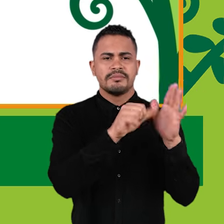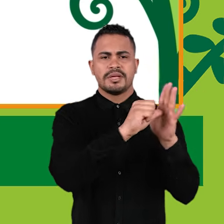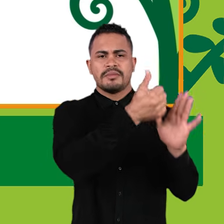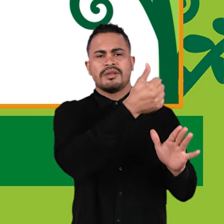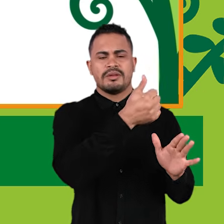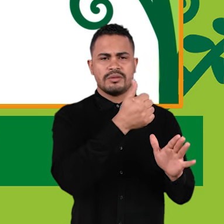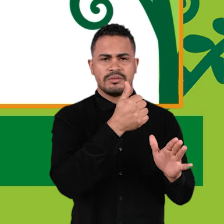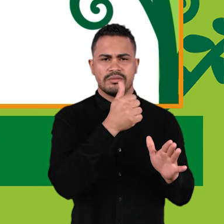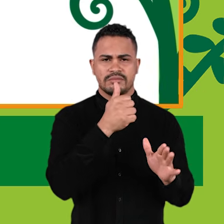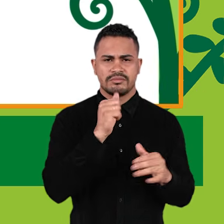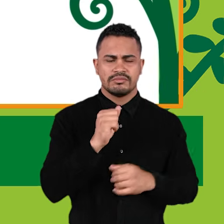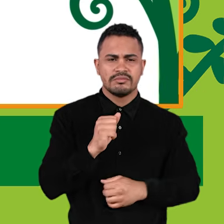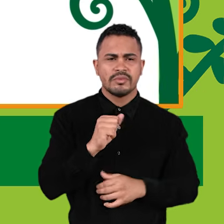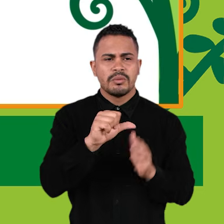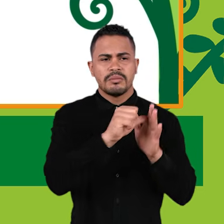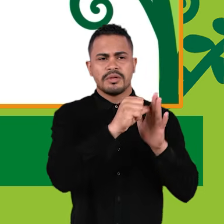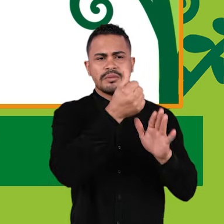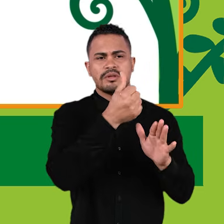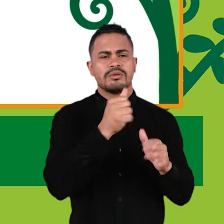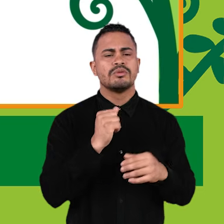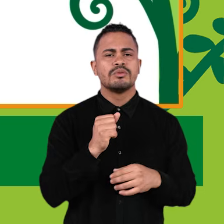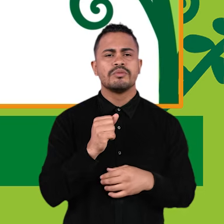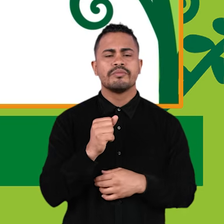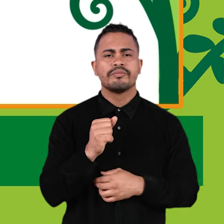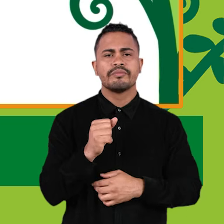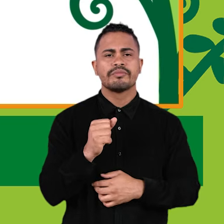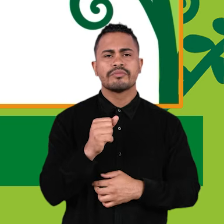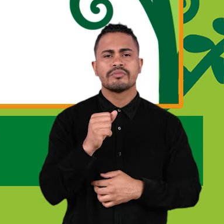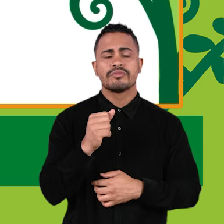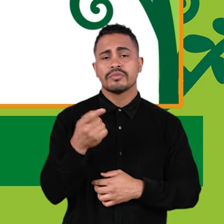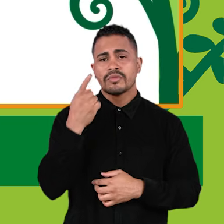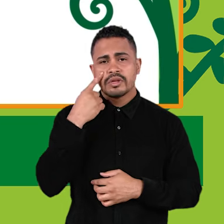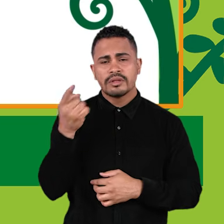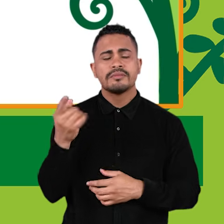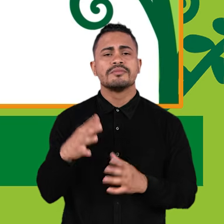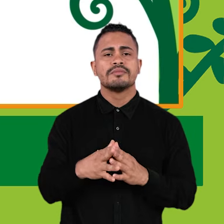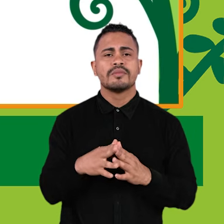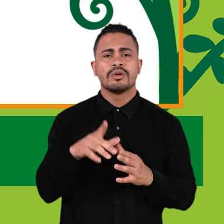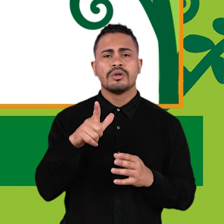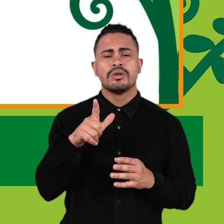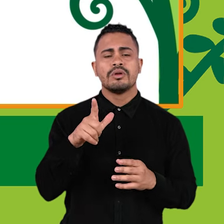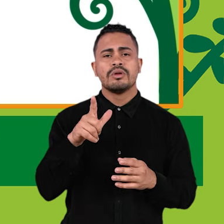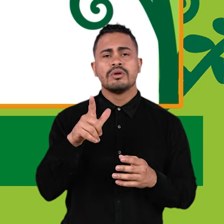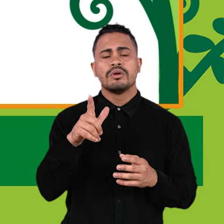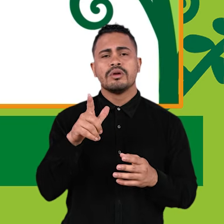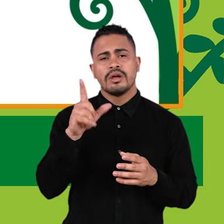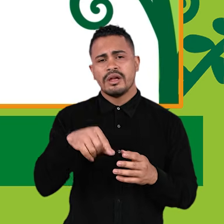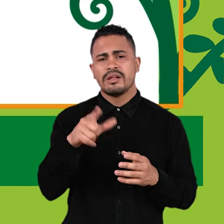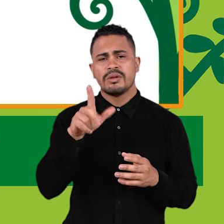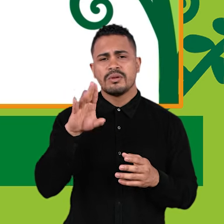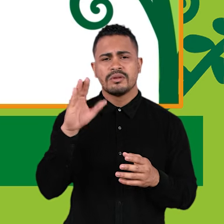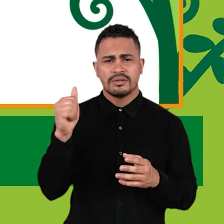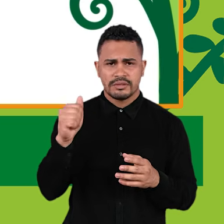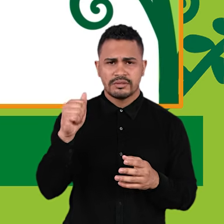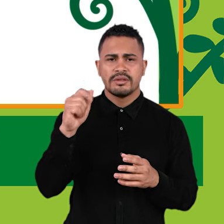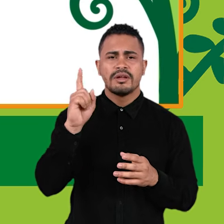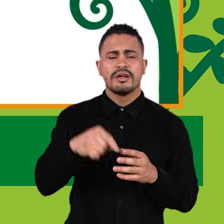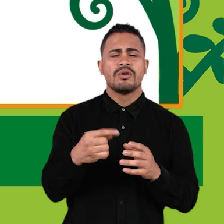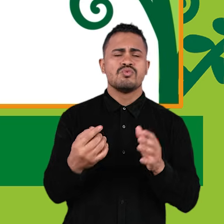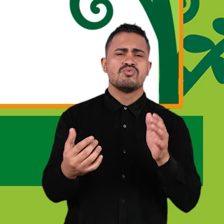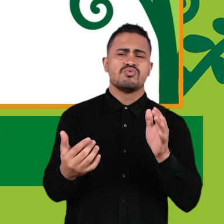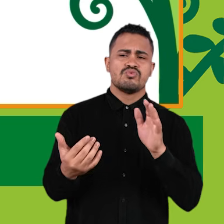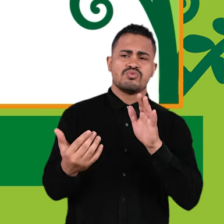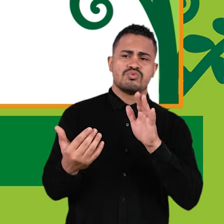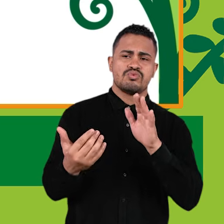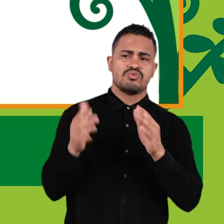a siglazinha LUCA. Então, o que é LUCA e qual é a importância dele para a gente? O LUCA, como eu acabei de falar, é a sigla em inglês para o último ancestral